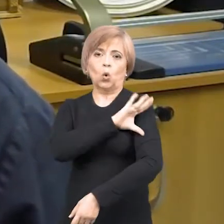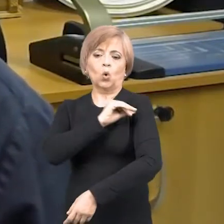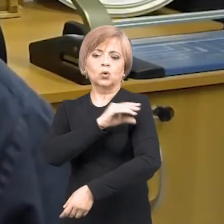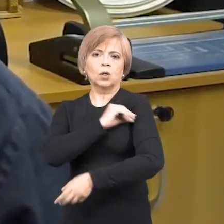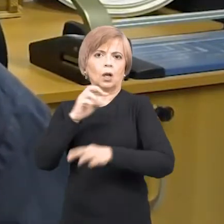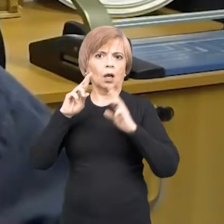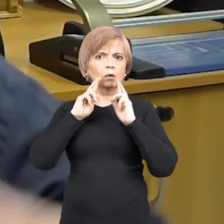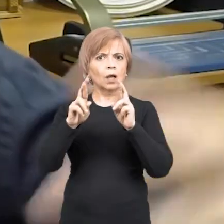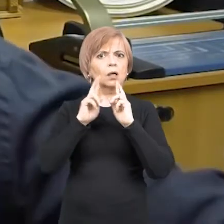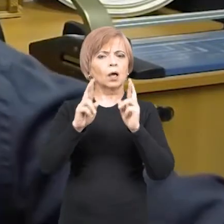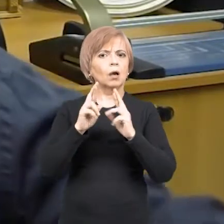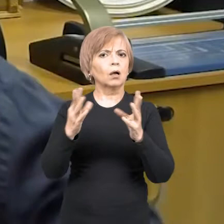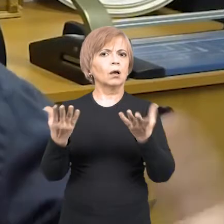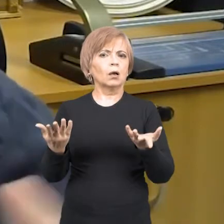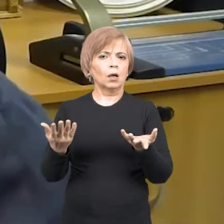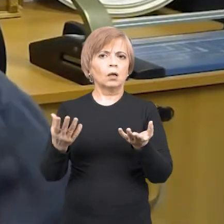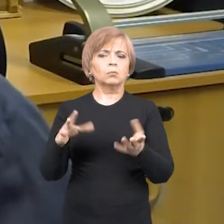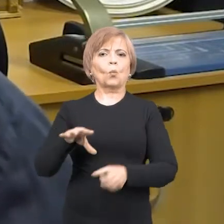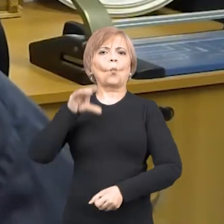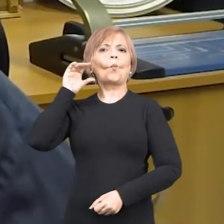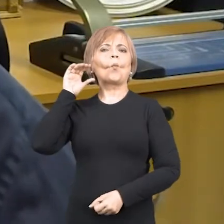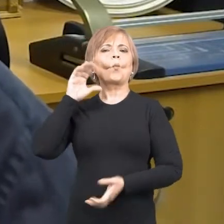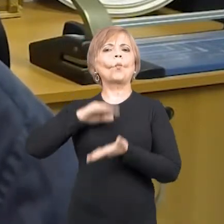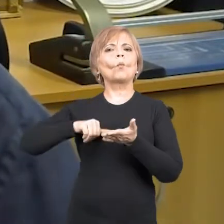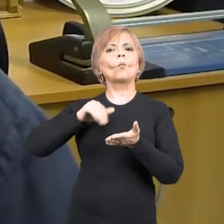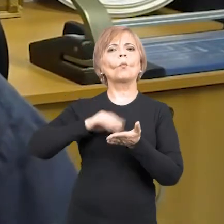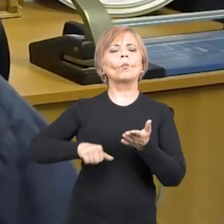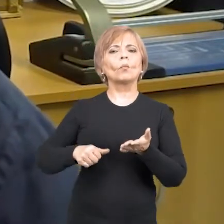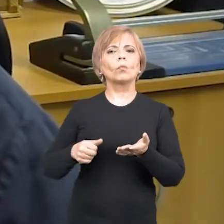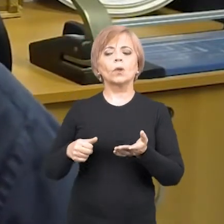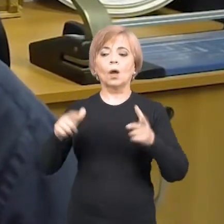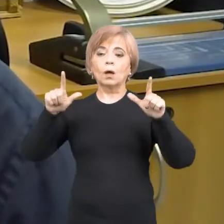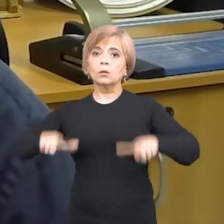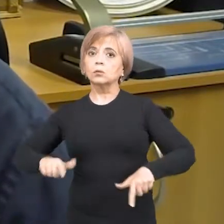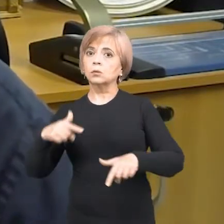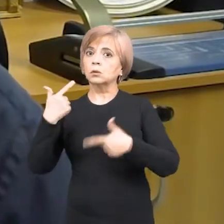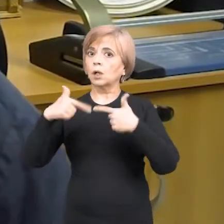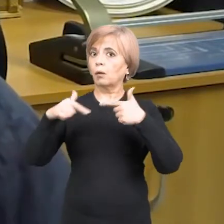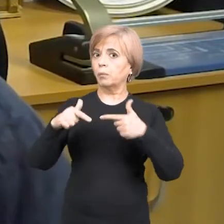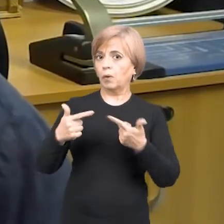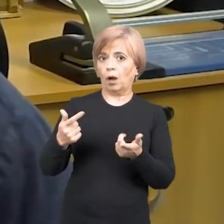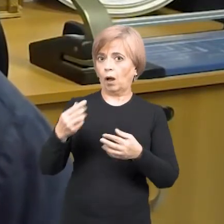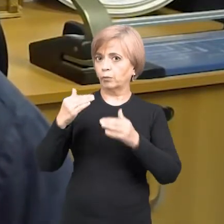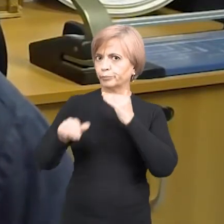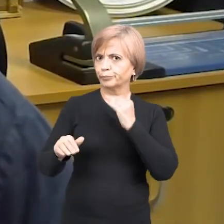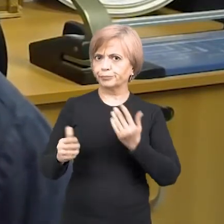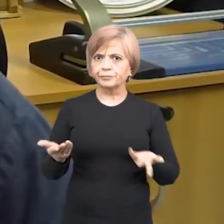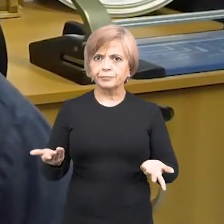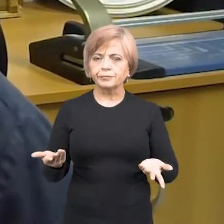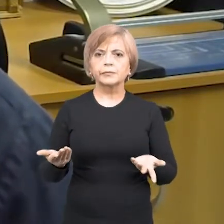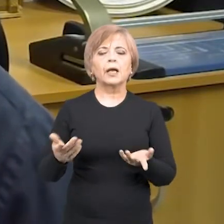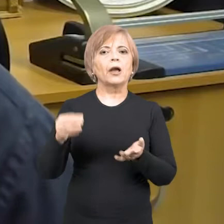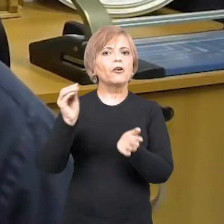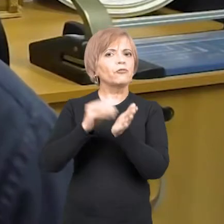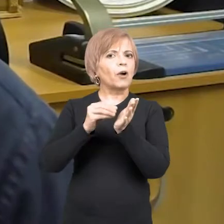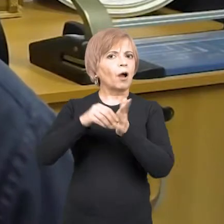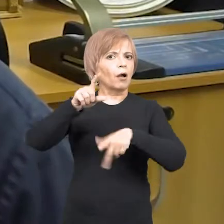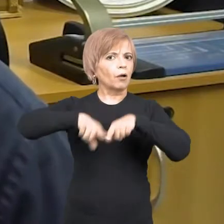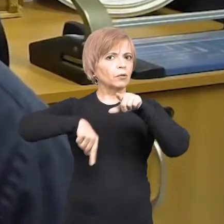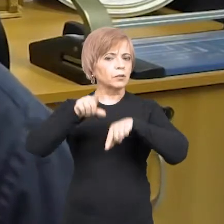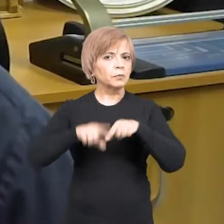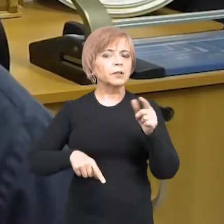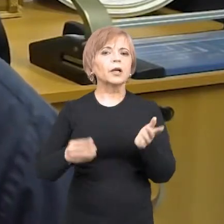que reclamava várias omissões, condições inadequadas de trabalho, reclamava falta